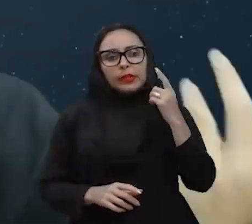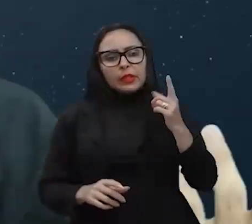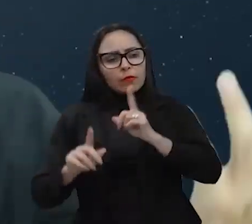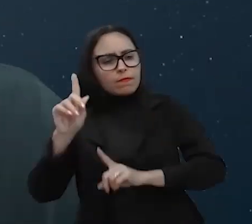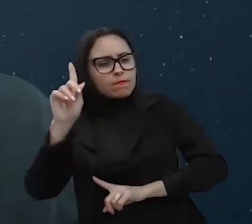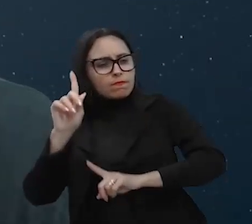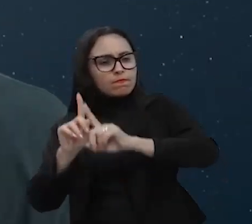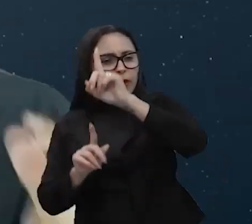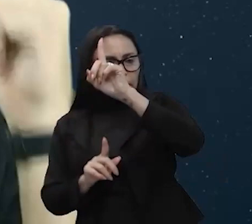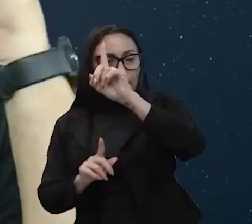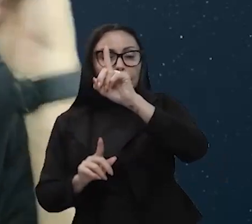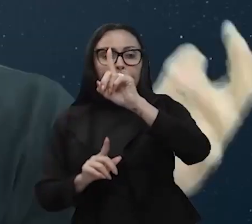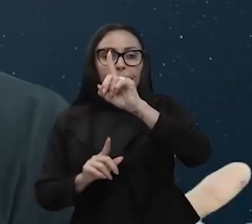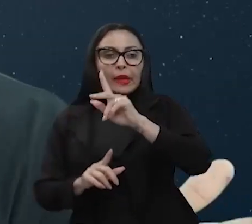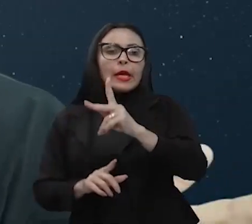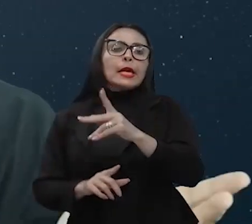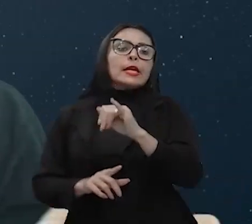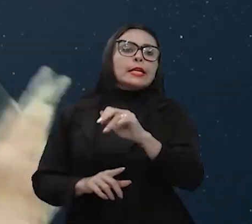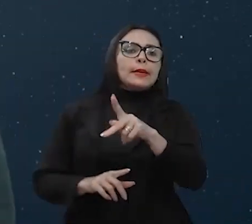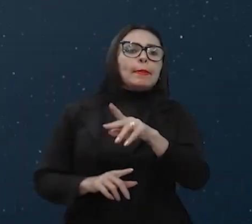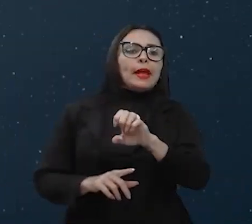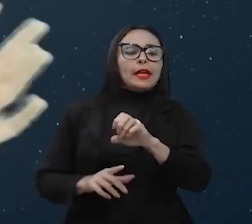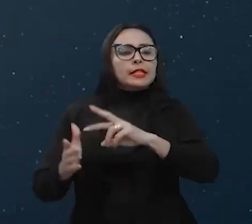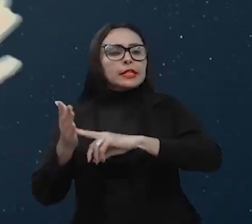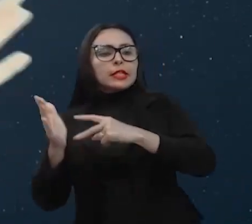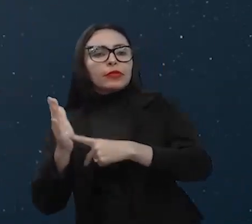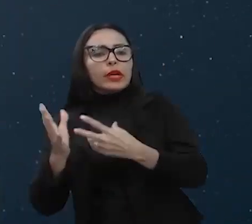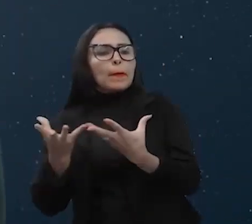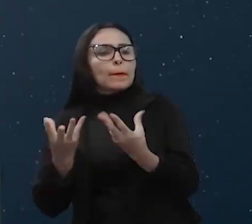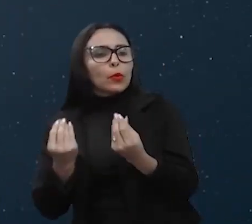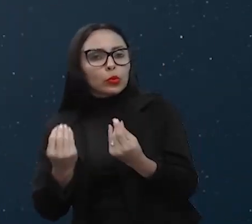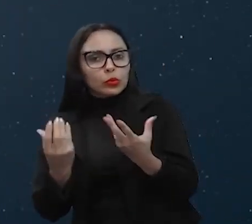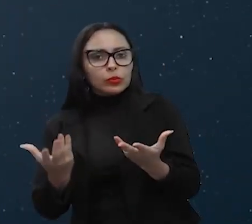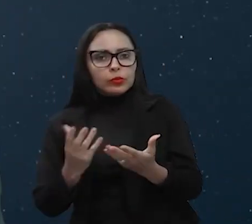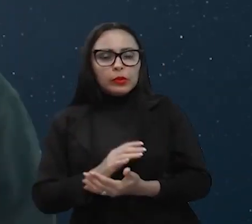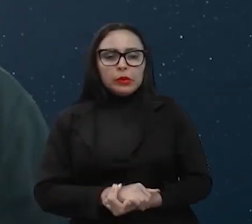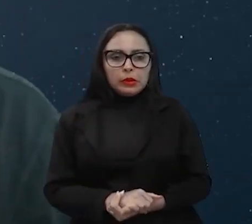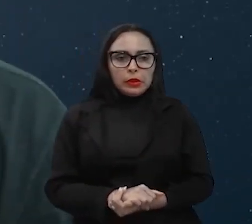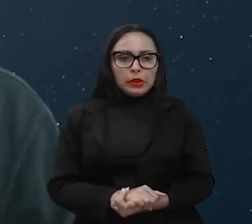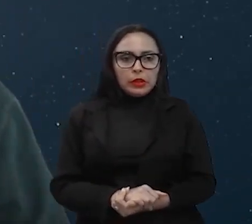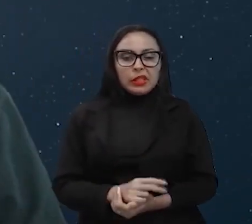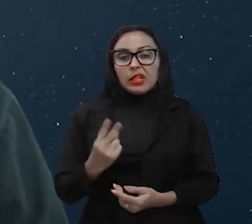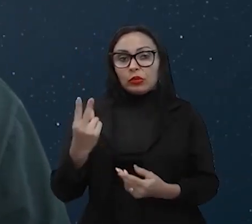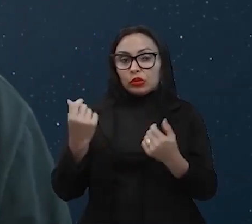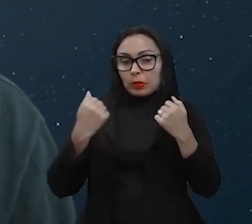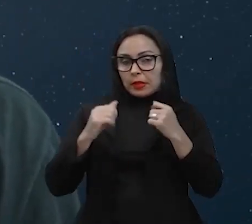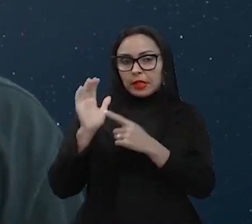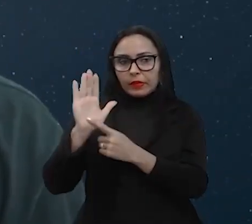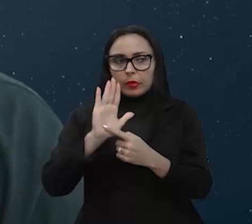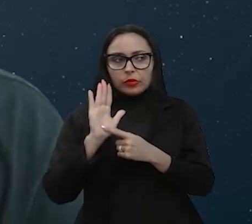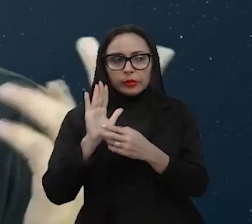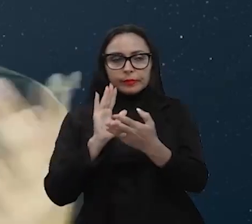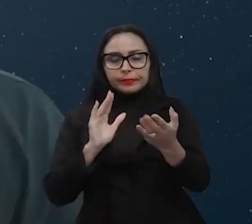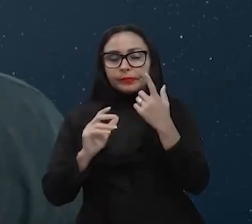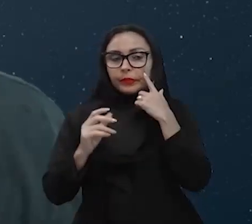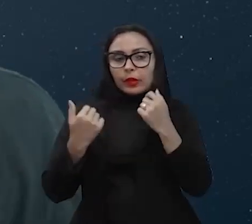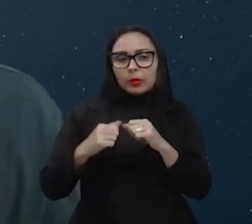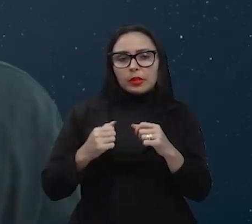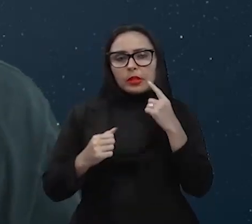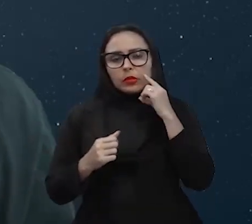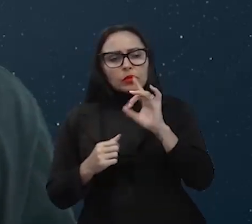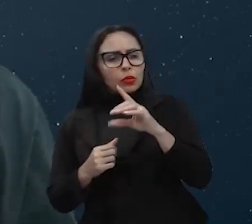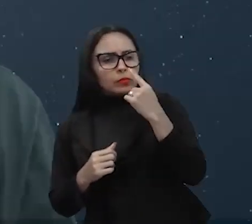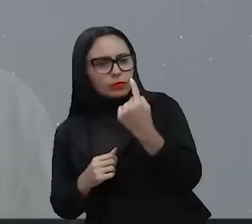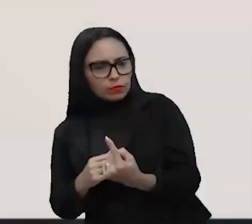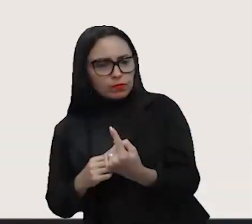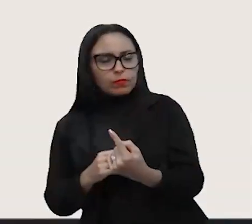muito hipercalcemiante. Cuidado com isso, tá? Essas são as duas que eu precisava mostrar. Mas eu preciso de uma só. A